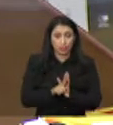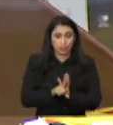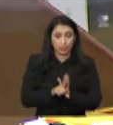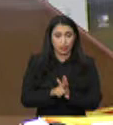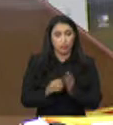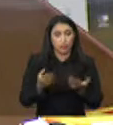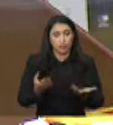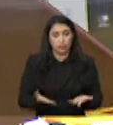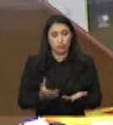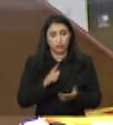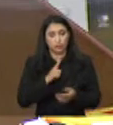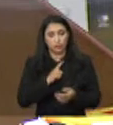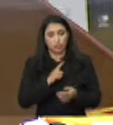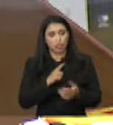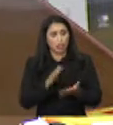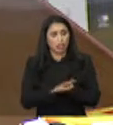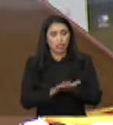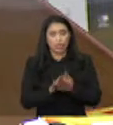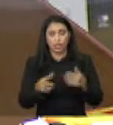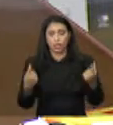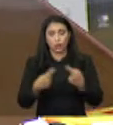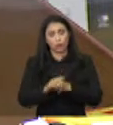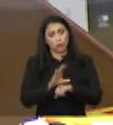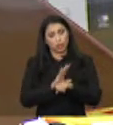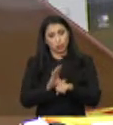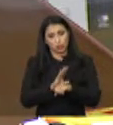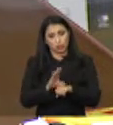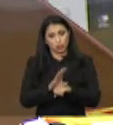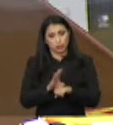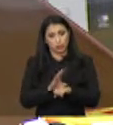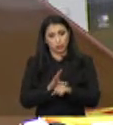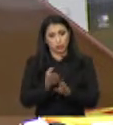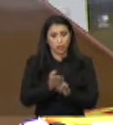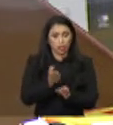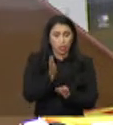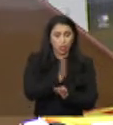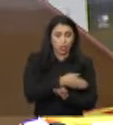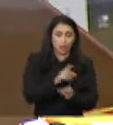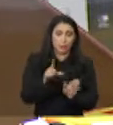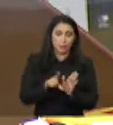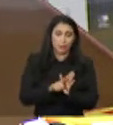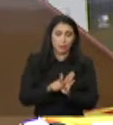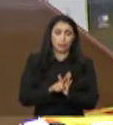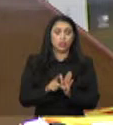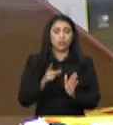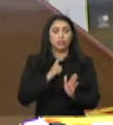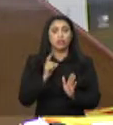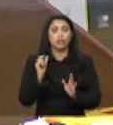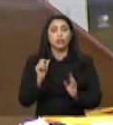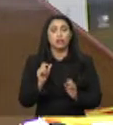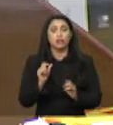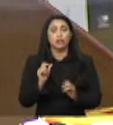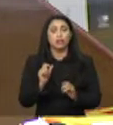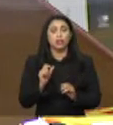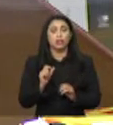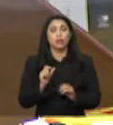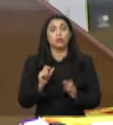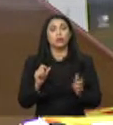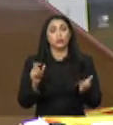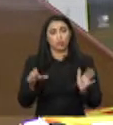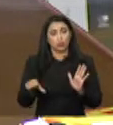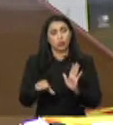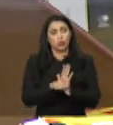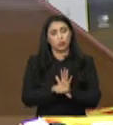tem que se possa encontrar Opus na Constituição Federal a retroatividade da lei penal mais benéfica EA natureza da improbidade